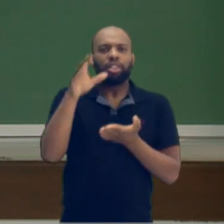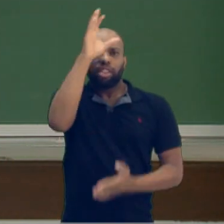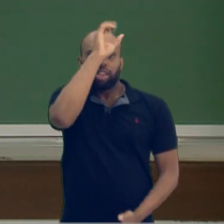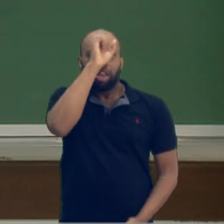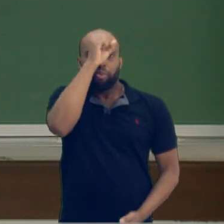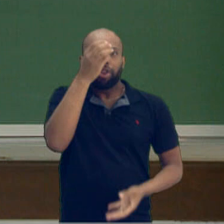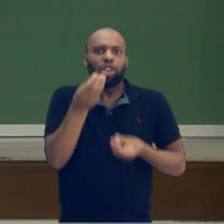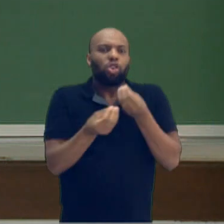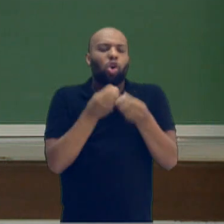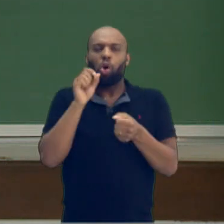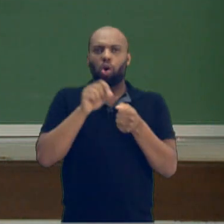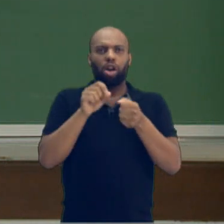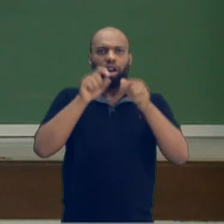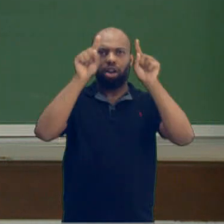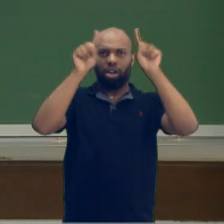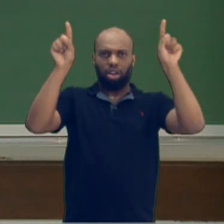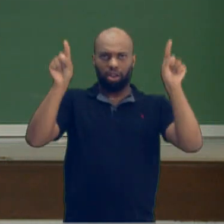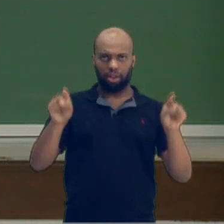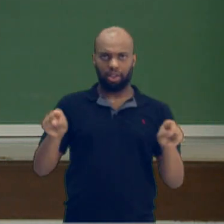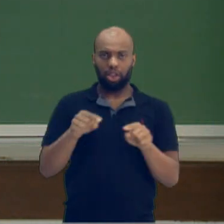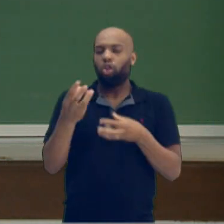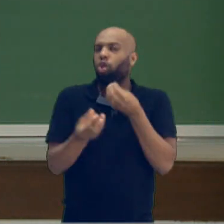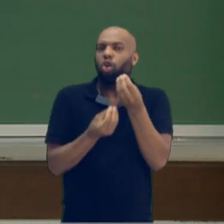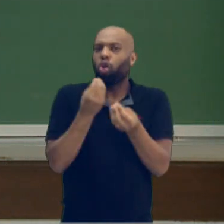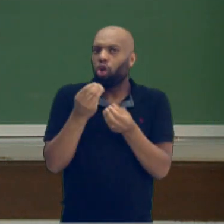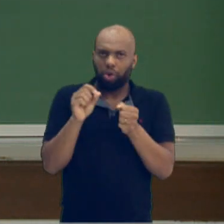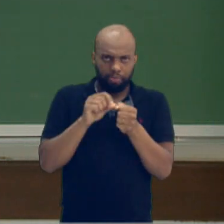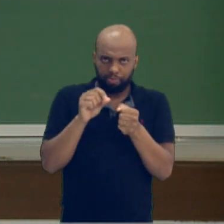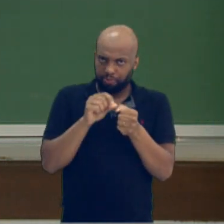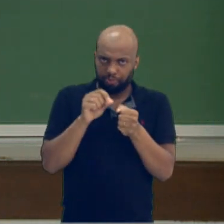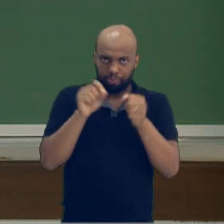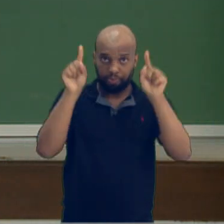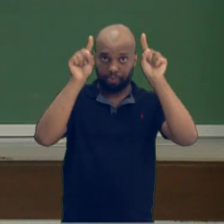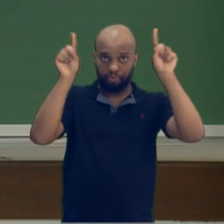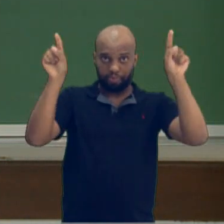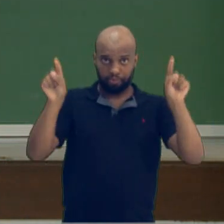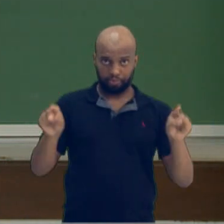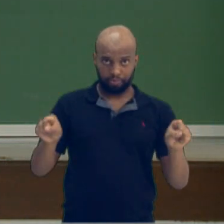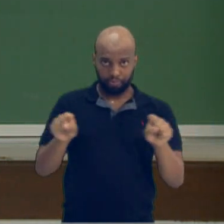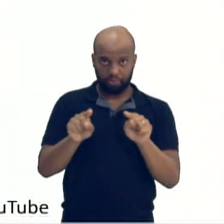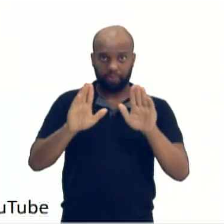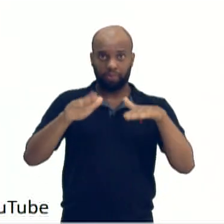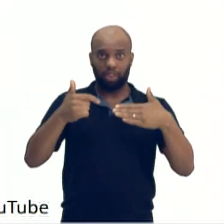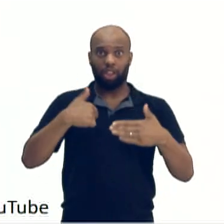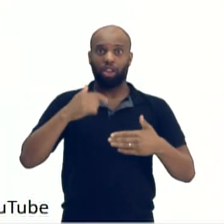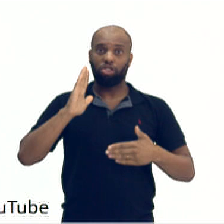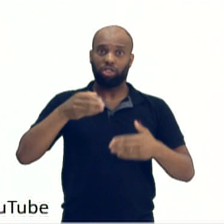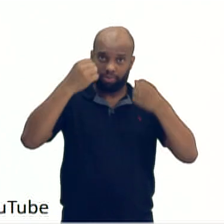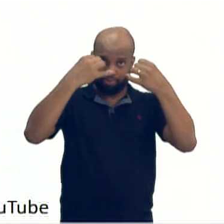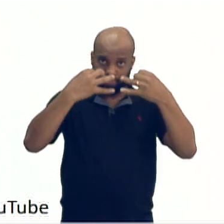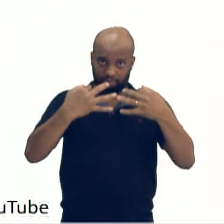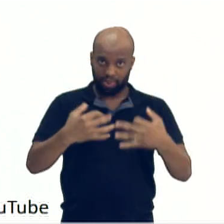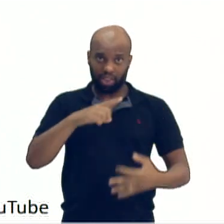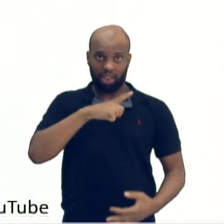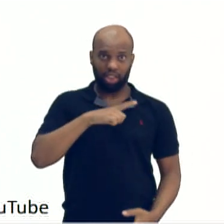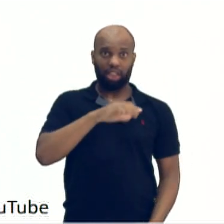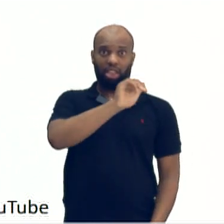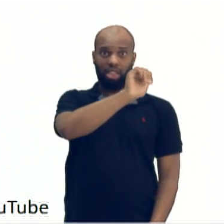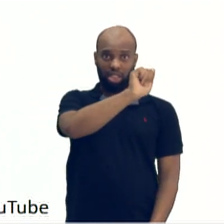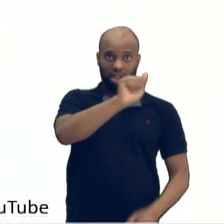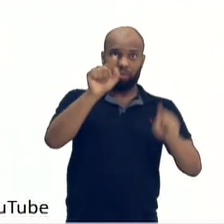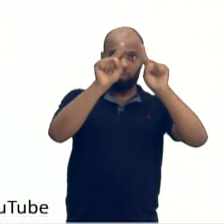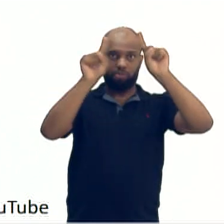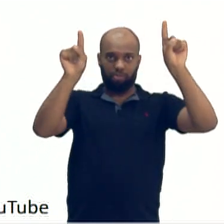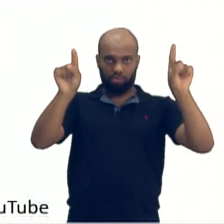uma matriz, tá certo? Então, como que a gente constrói uma determinada matriz? Eu estou falando para vocês aqui que eu tenho uma matriz A e que